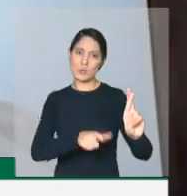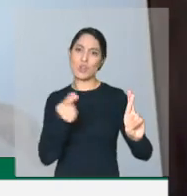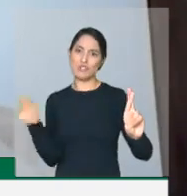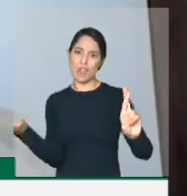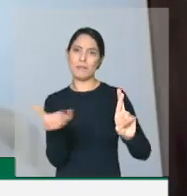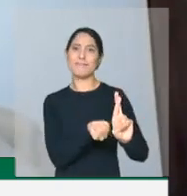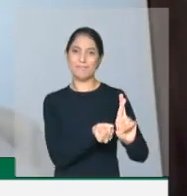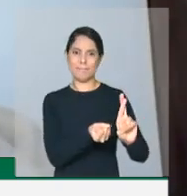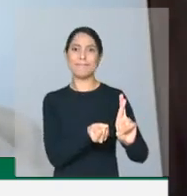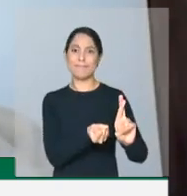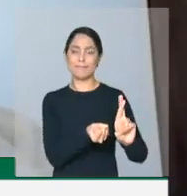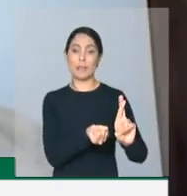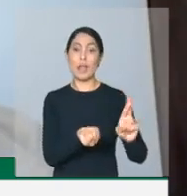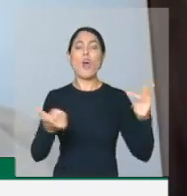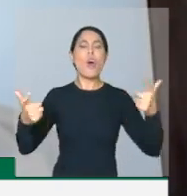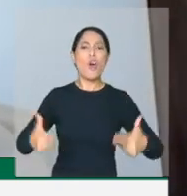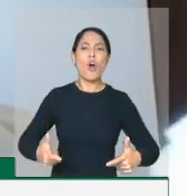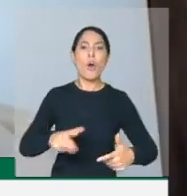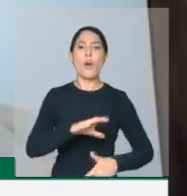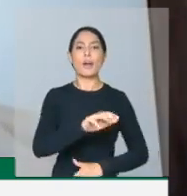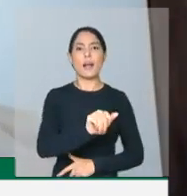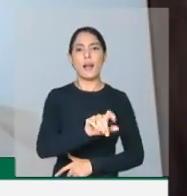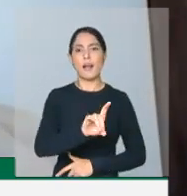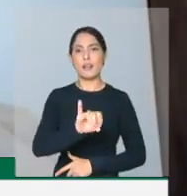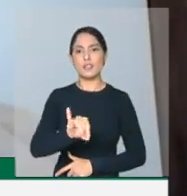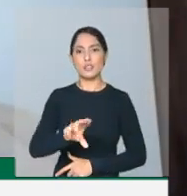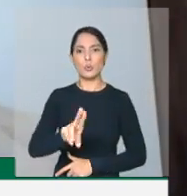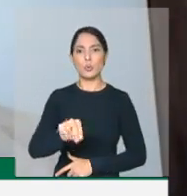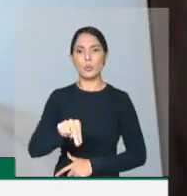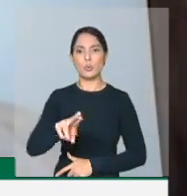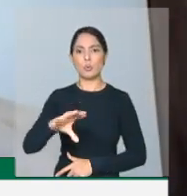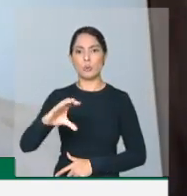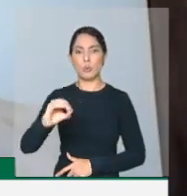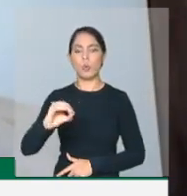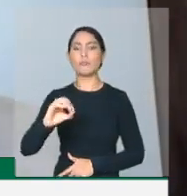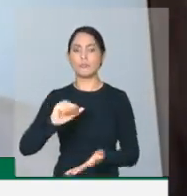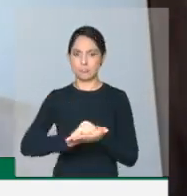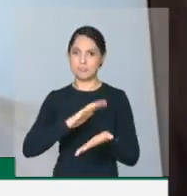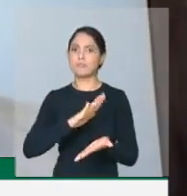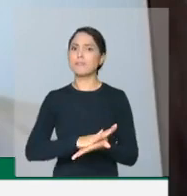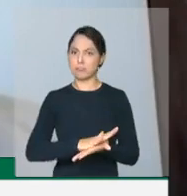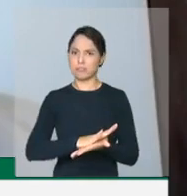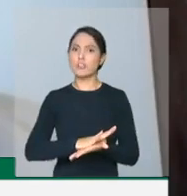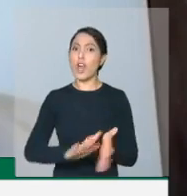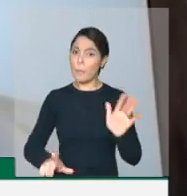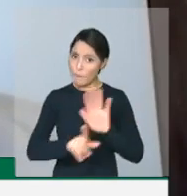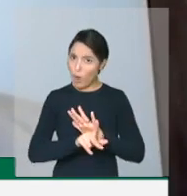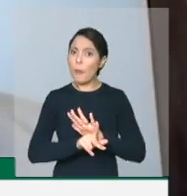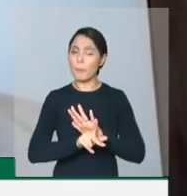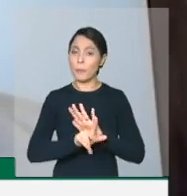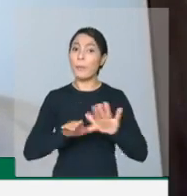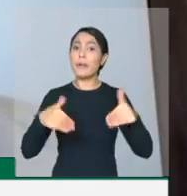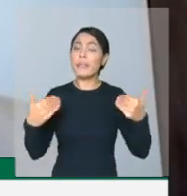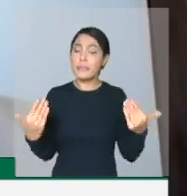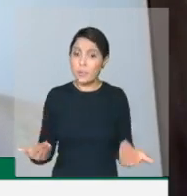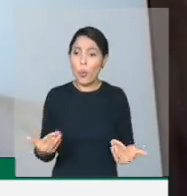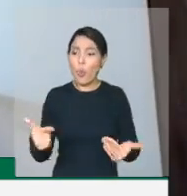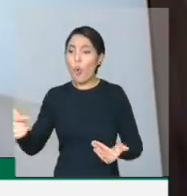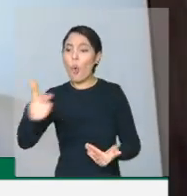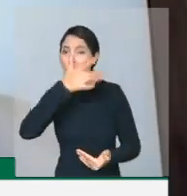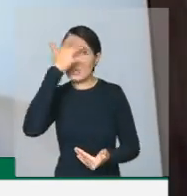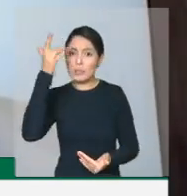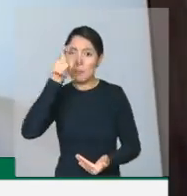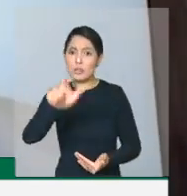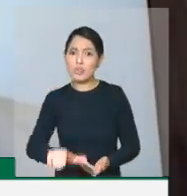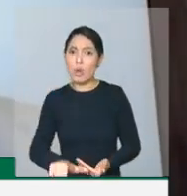conforme a inscrição no Cadastro Único, inclusive na hipótese do benefício gerado ser provavelmente da situação de outro integrante